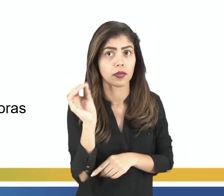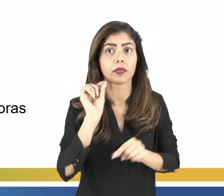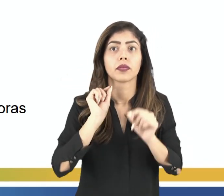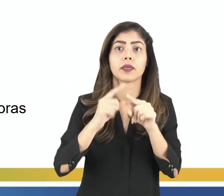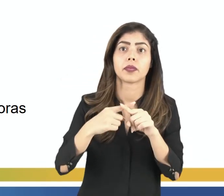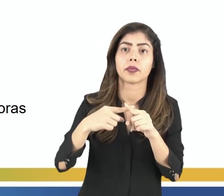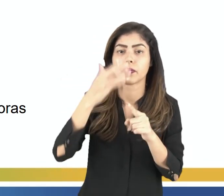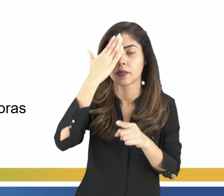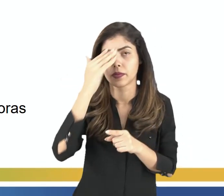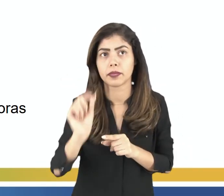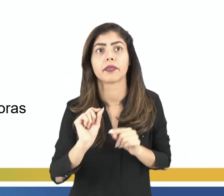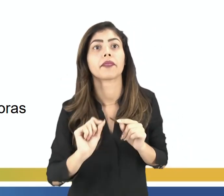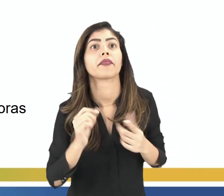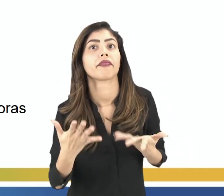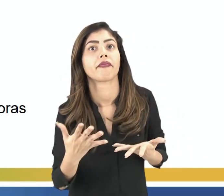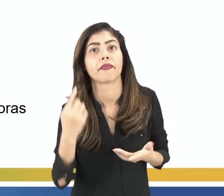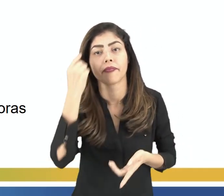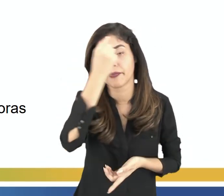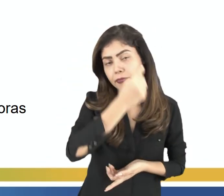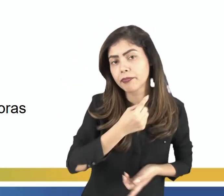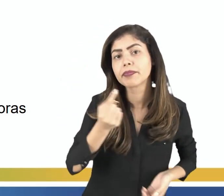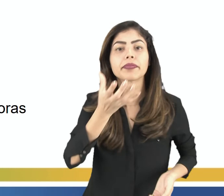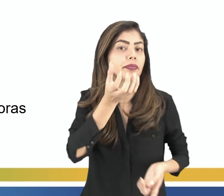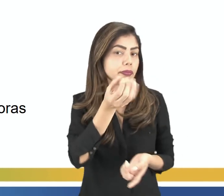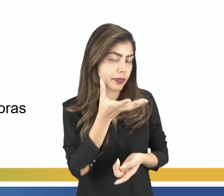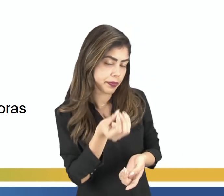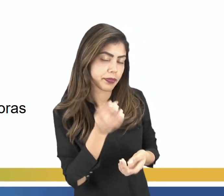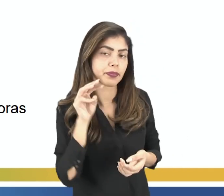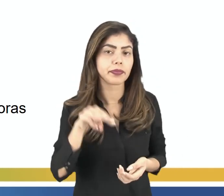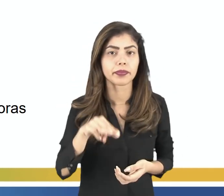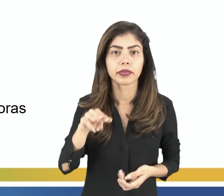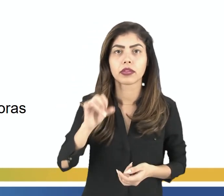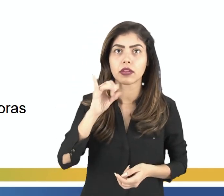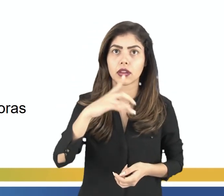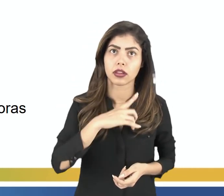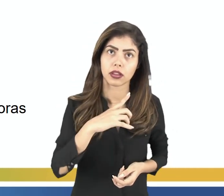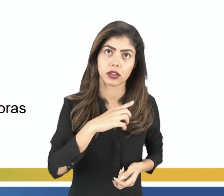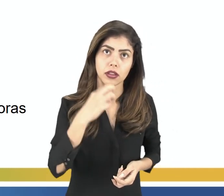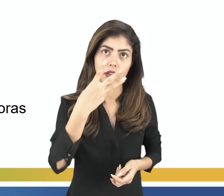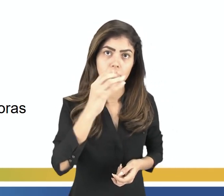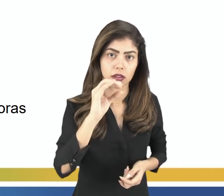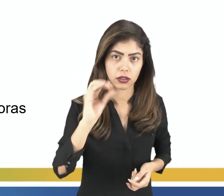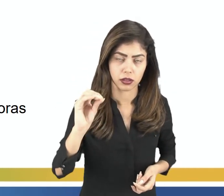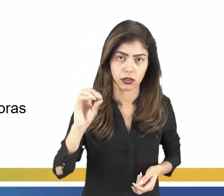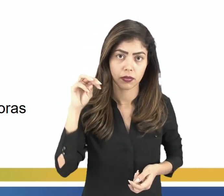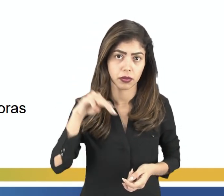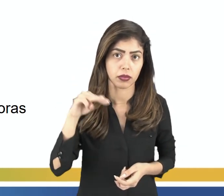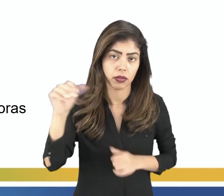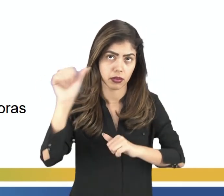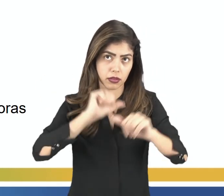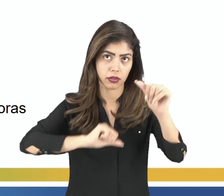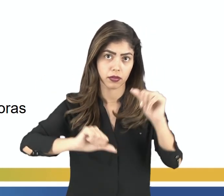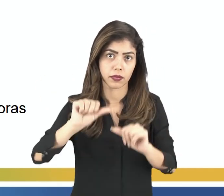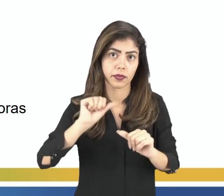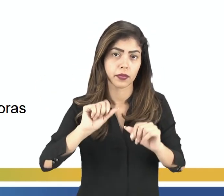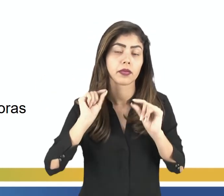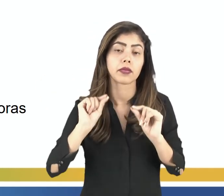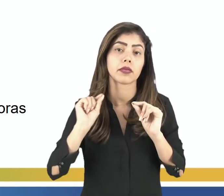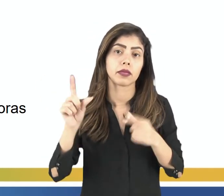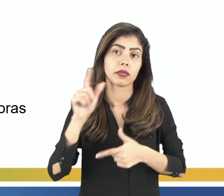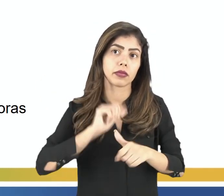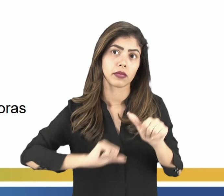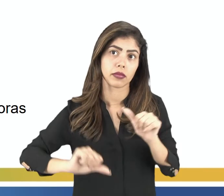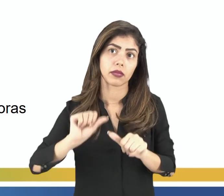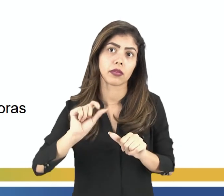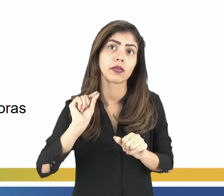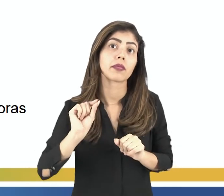nós sabemos que uma hora equivale a 60 minutos. Se eu tenho aqui, ó, 300 minutos, eu quero transformar. Fazendo transformação,